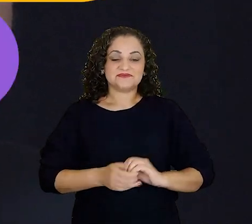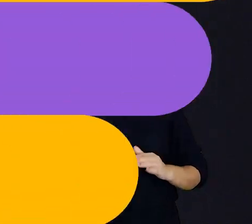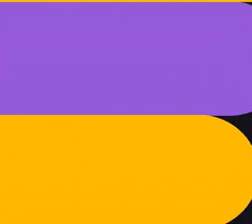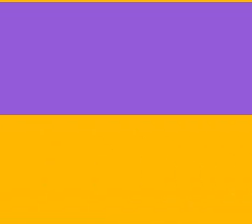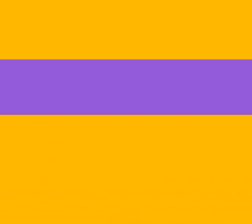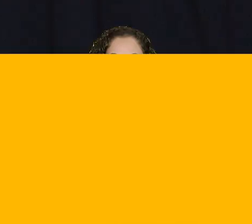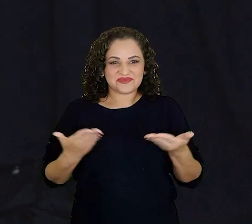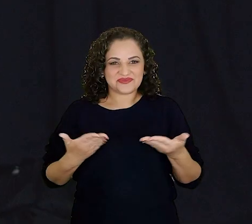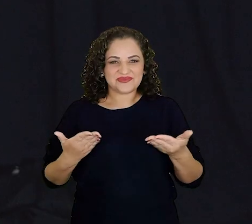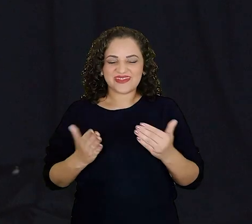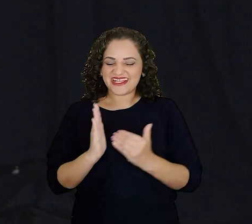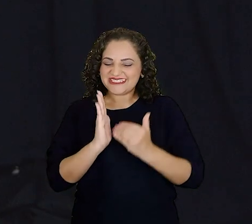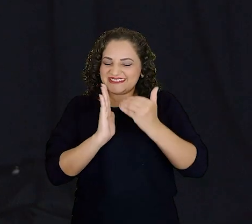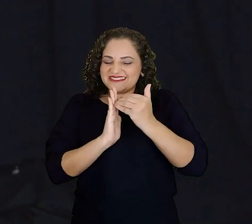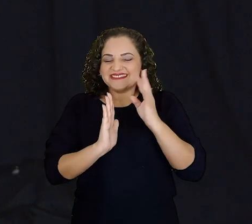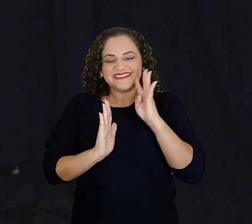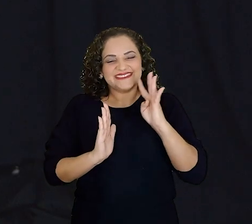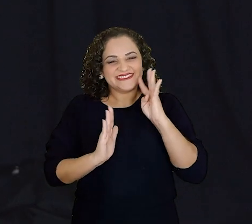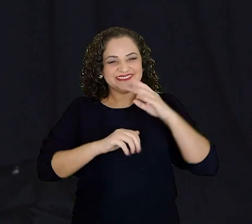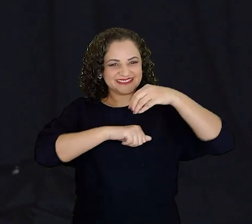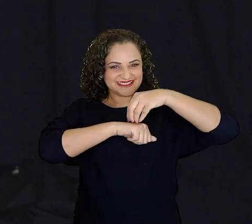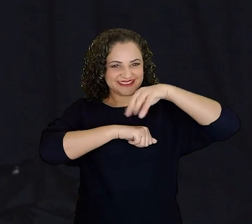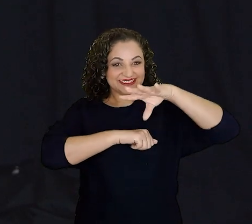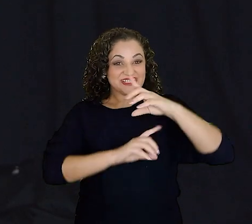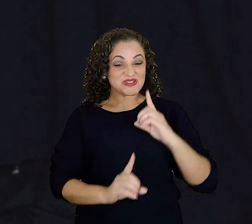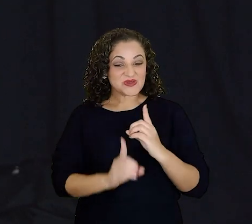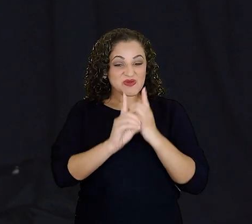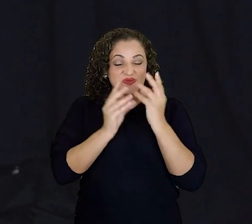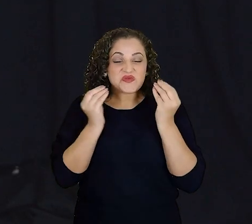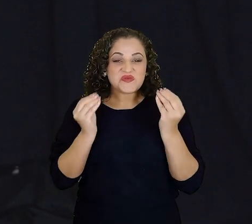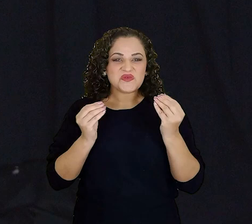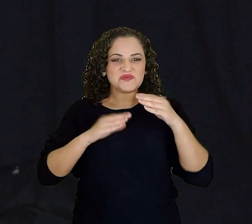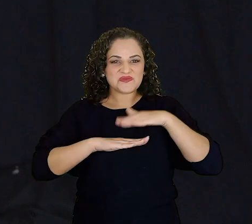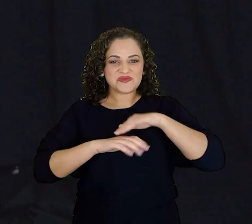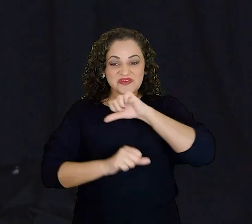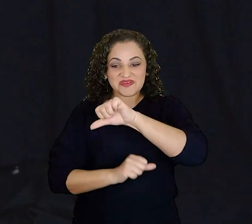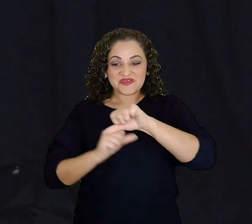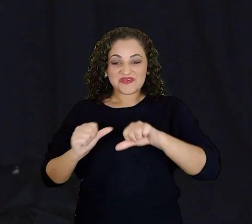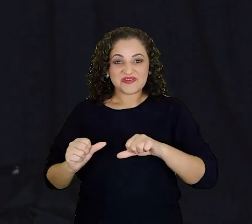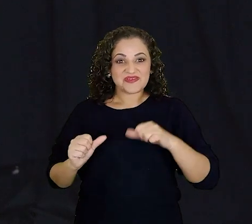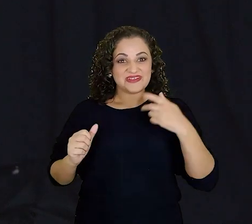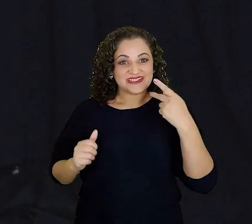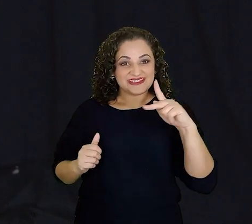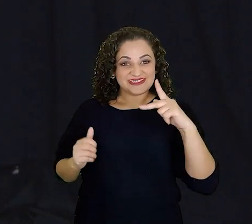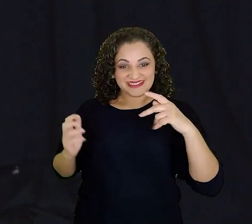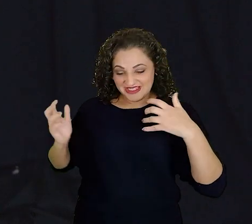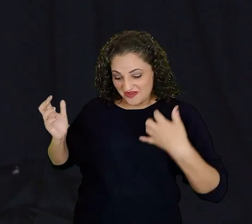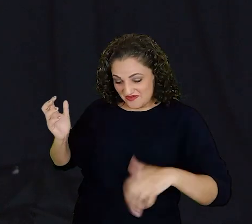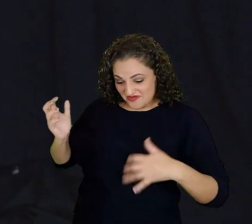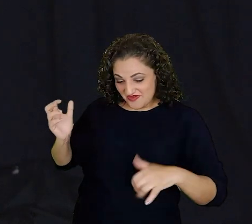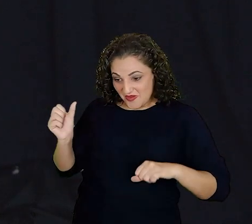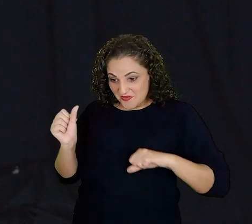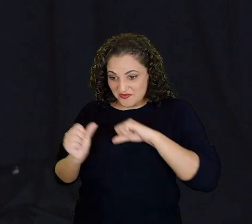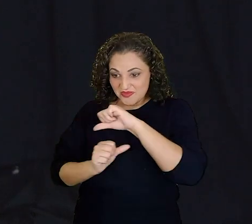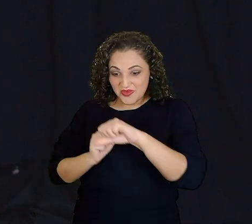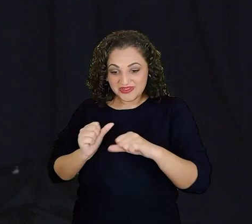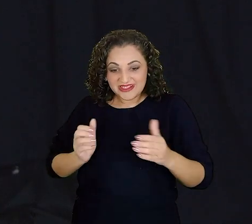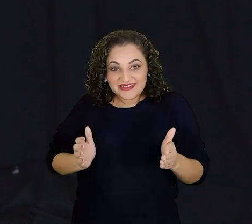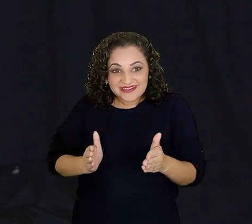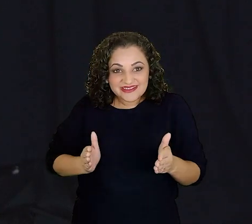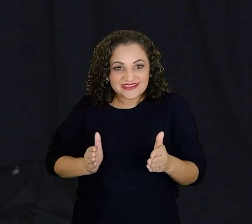diferente. Bom, agora vem a parte mais legal. A gente vai descobrir como que faz para transformar o seu violão em um